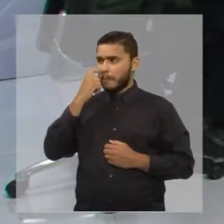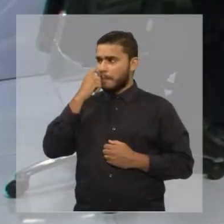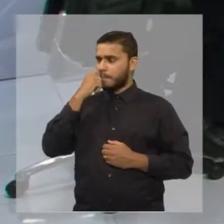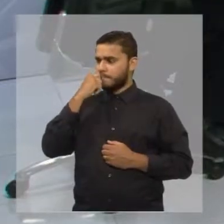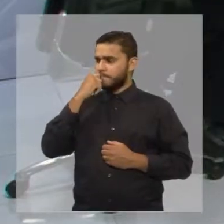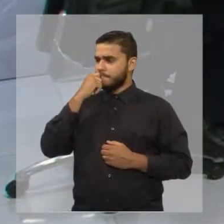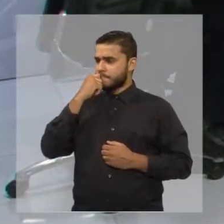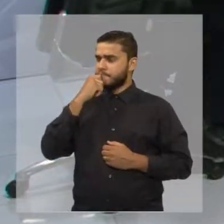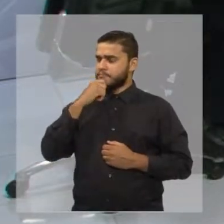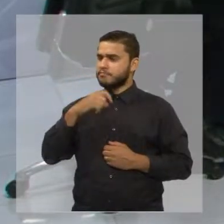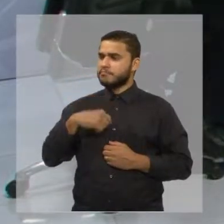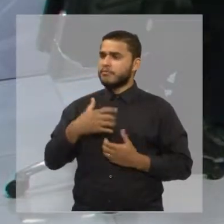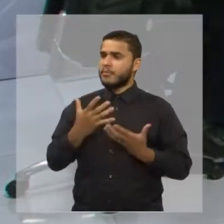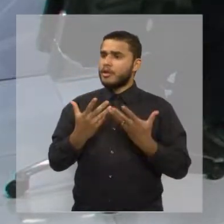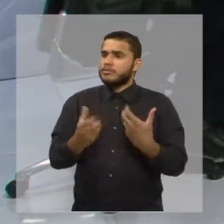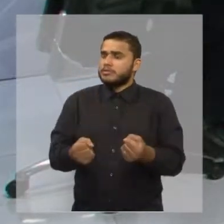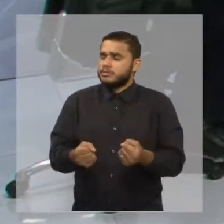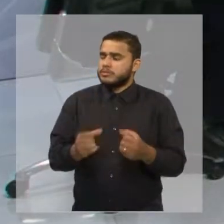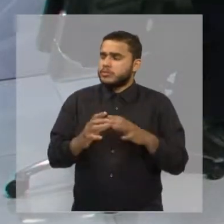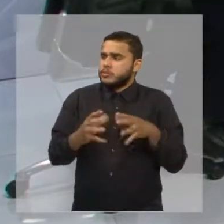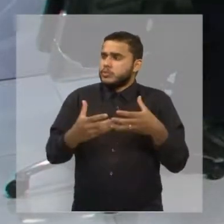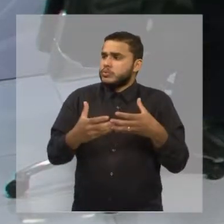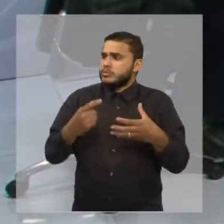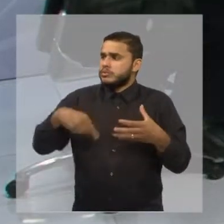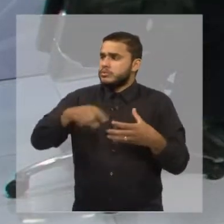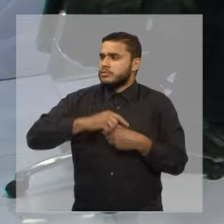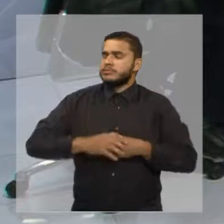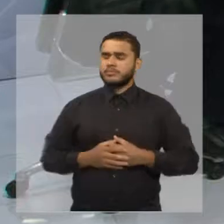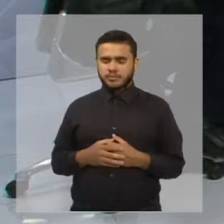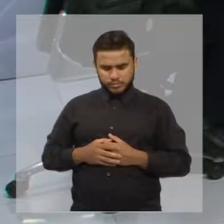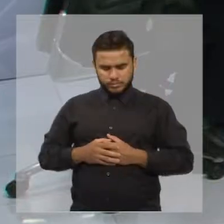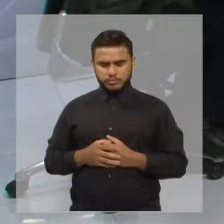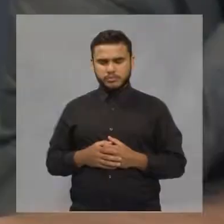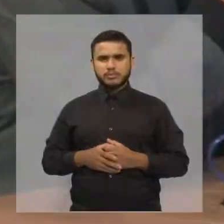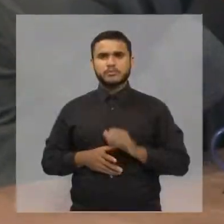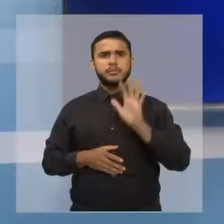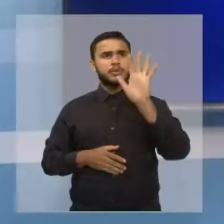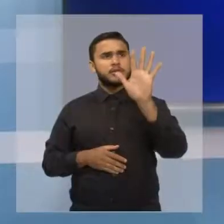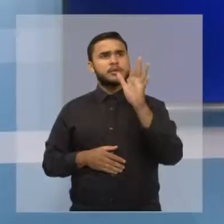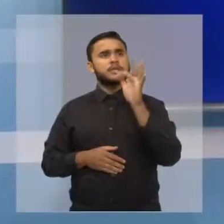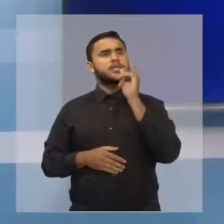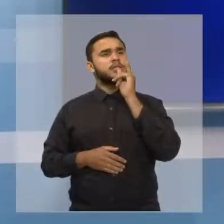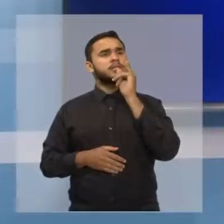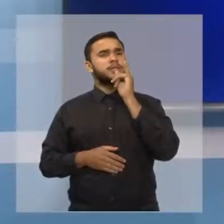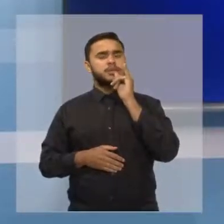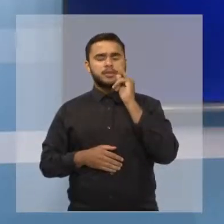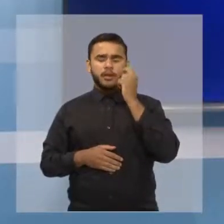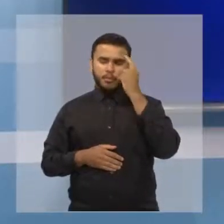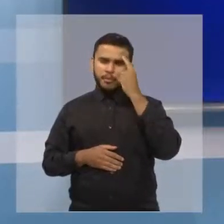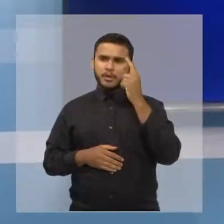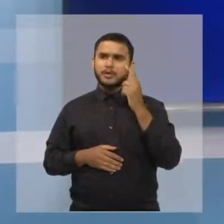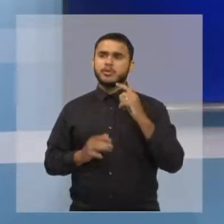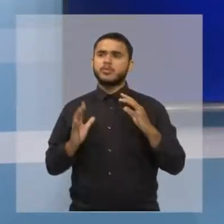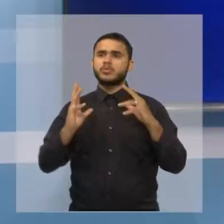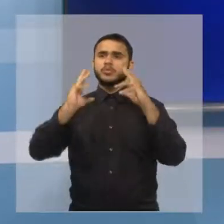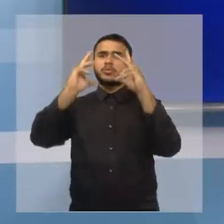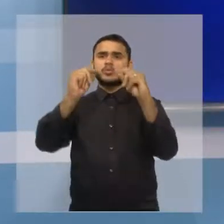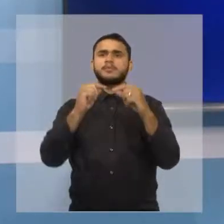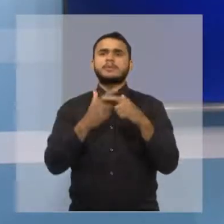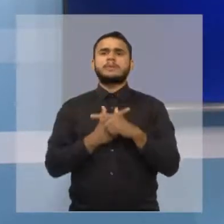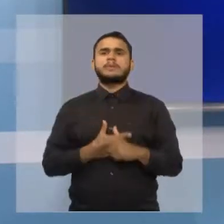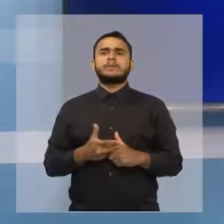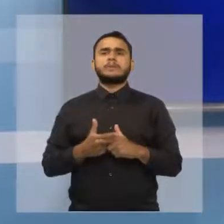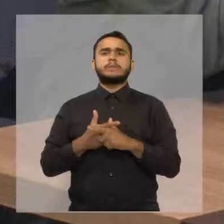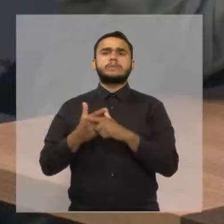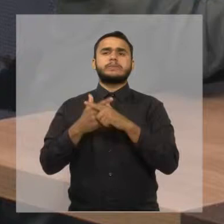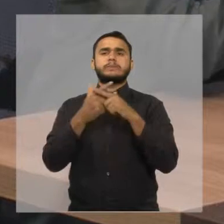rompendo... Vergonhosamente, sim. Eu queria dar só um exemplo aqui de uma crise, eu vou na contramão aqui do Reginaldo, de uma crise ao contrário, ou seja, exagero de crise,